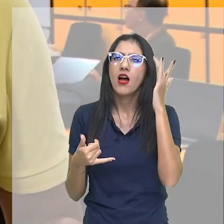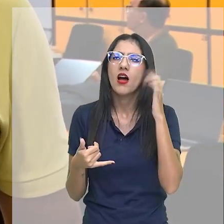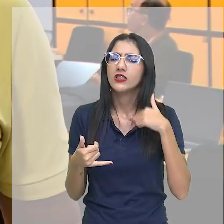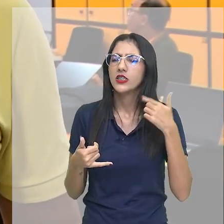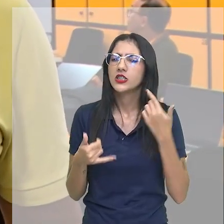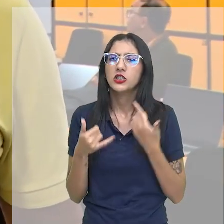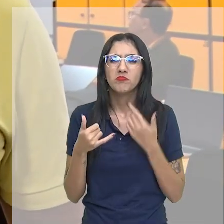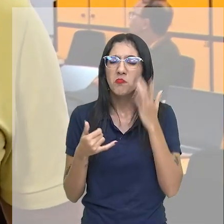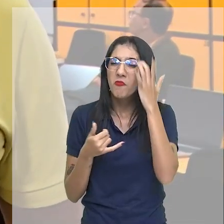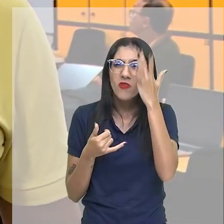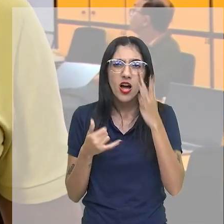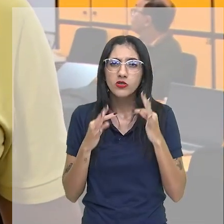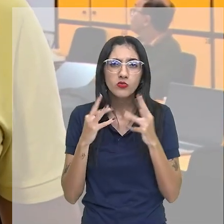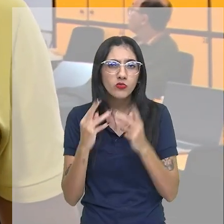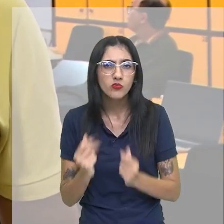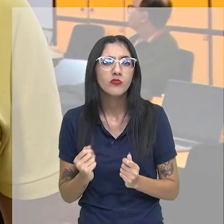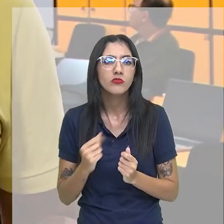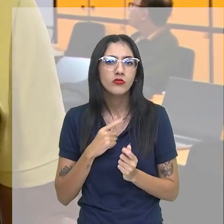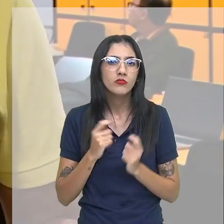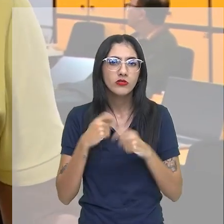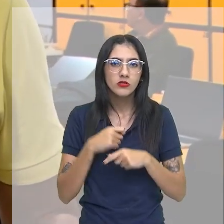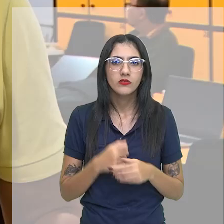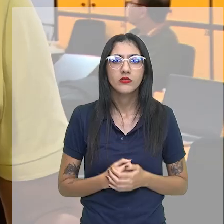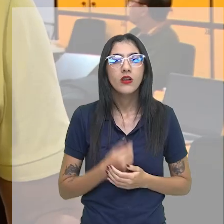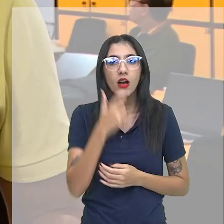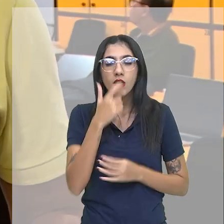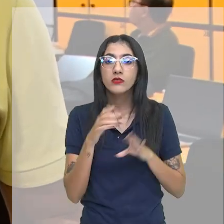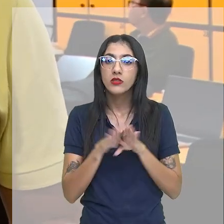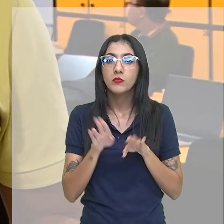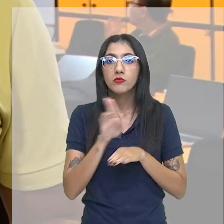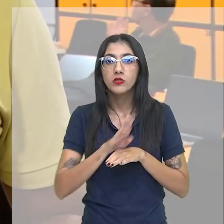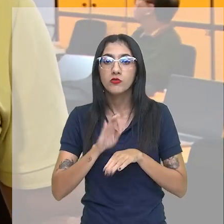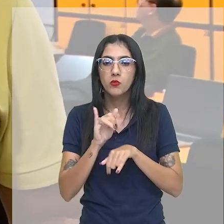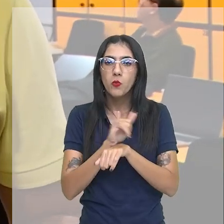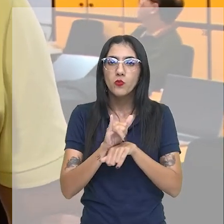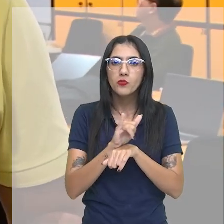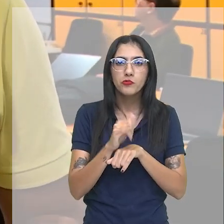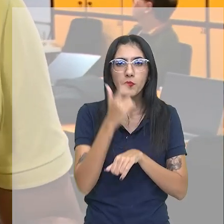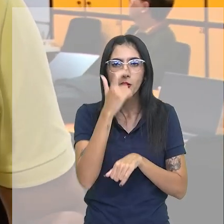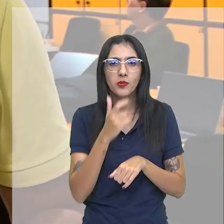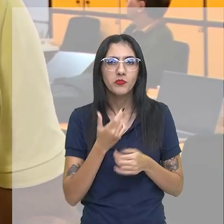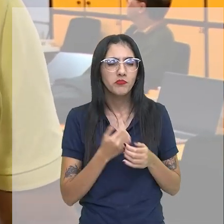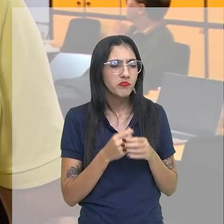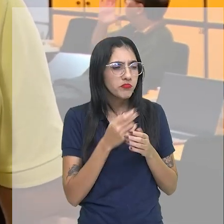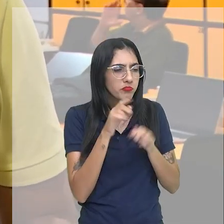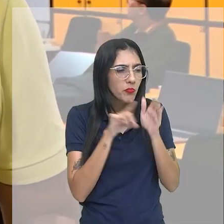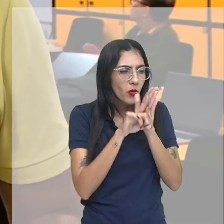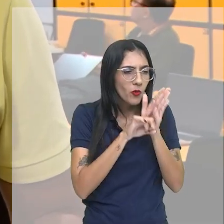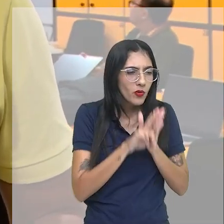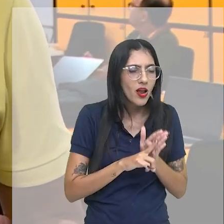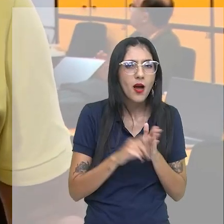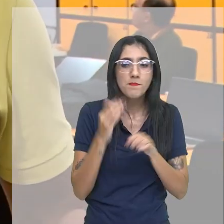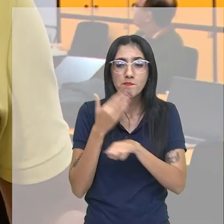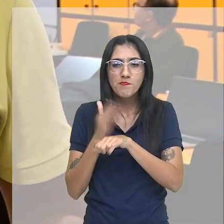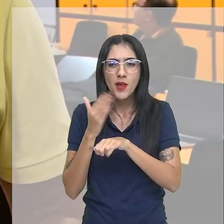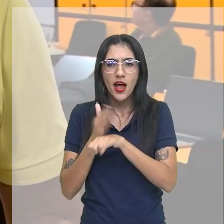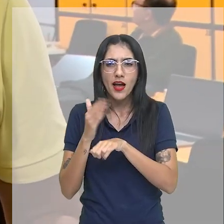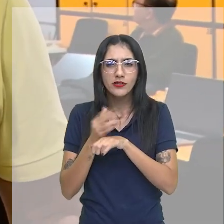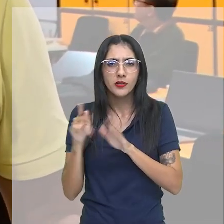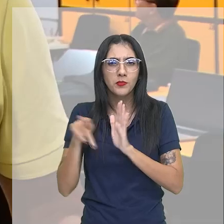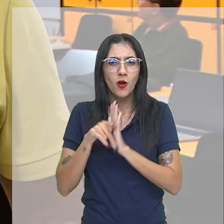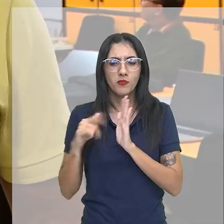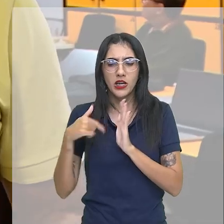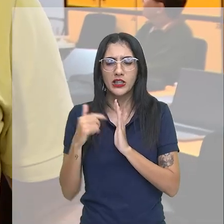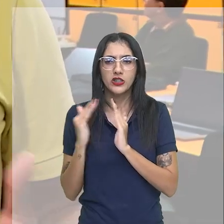vocês acreditam que eu utilizo o YouTube para poder procurar ali exercícios em casa. E a gente que tem